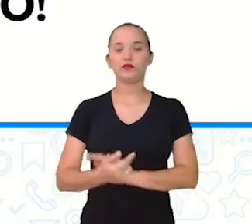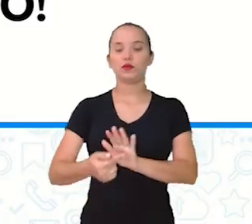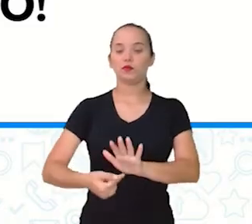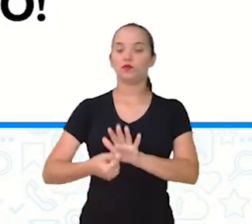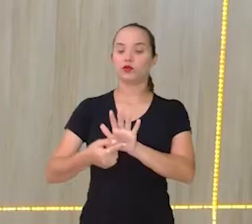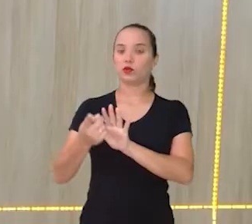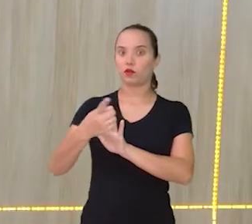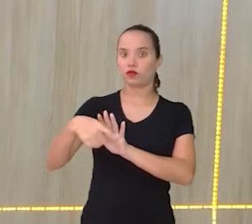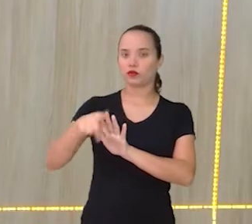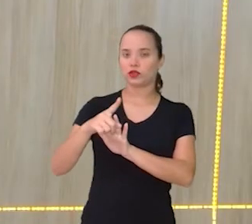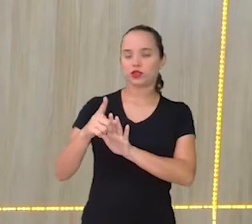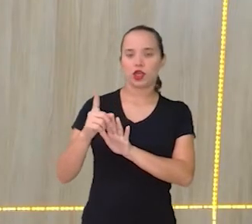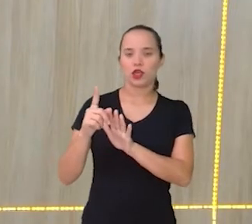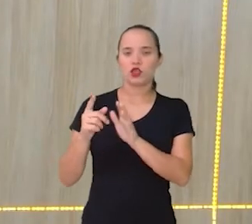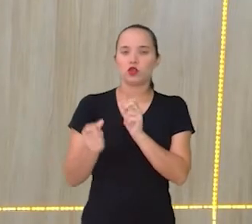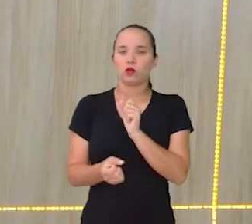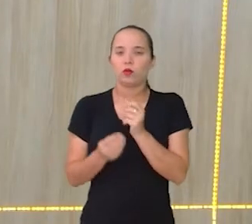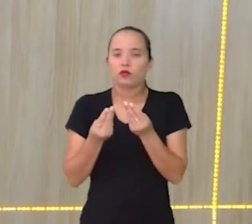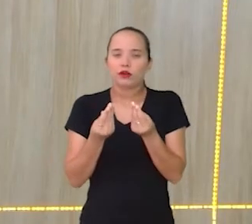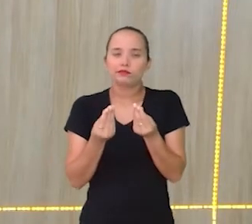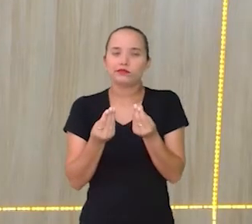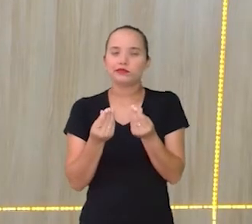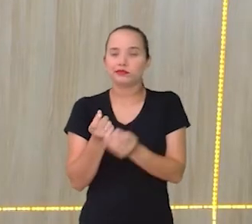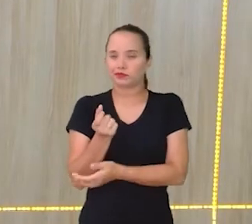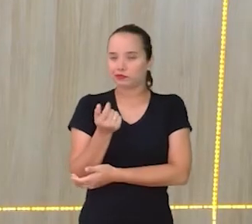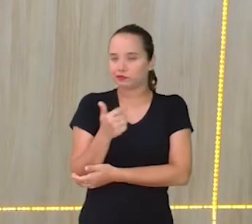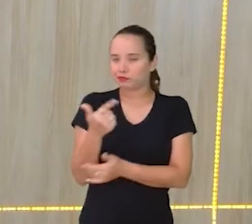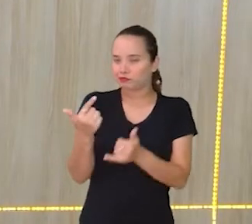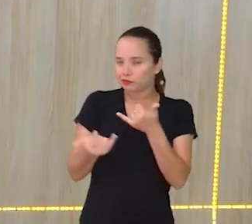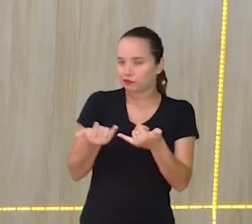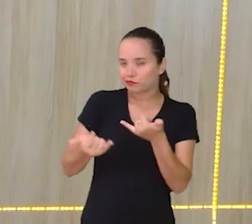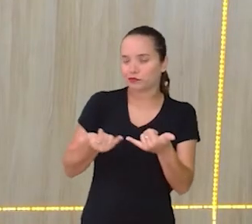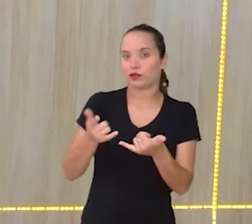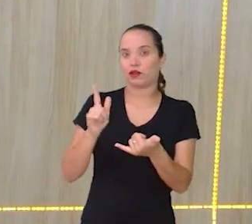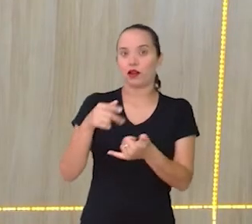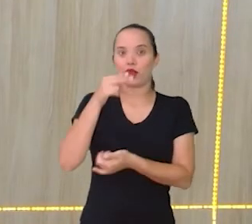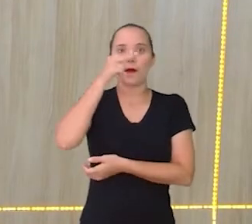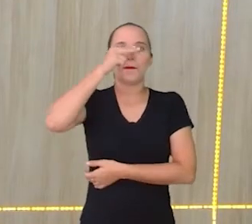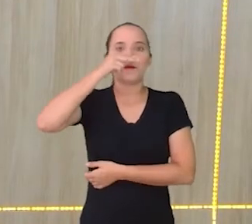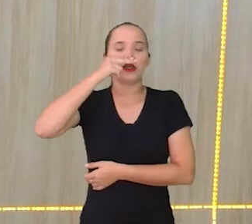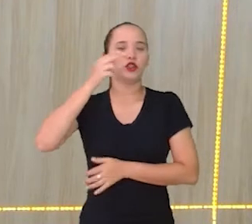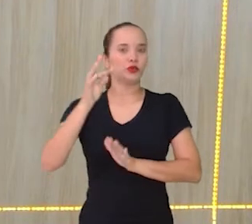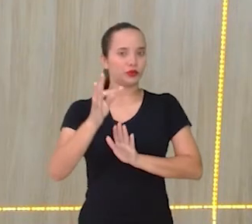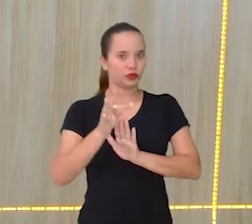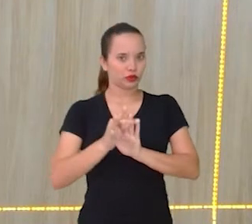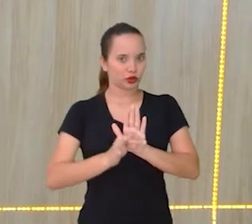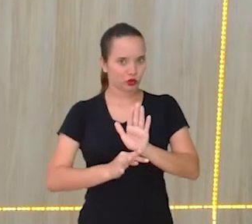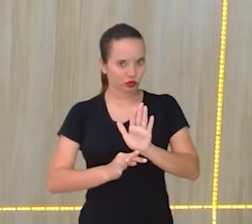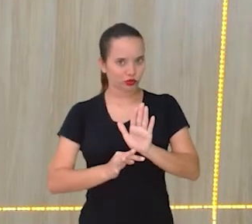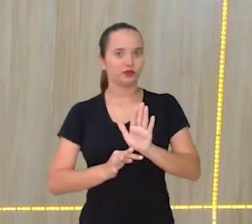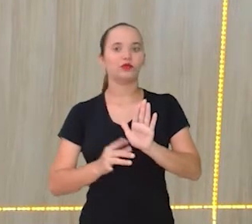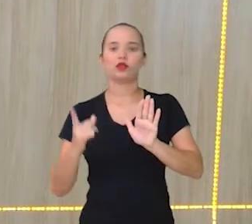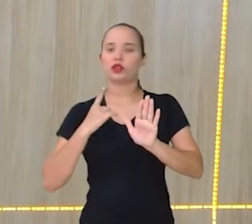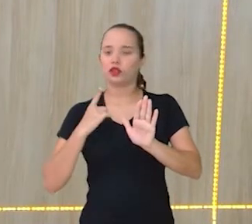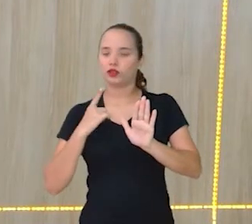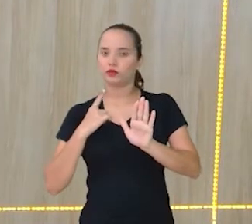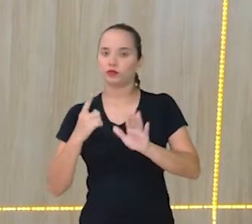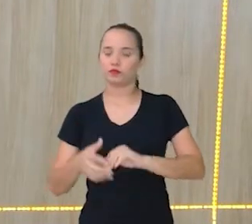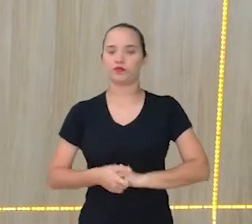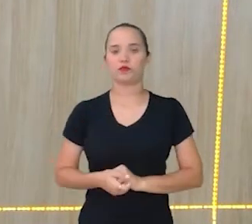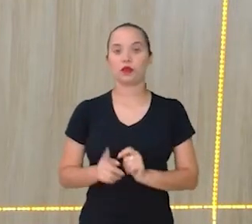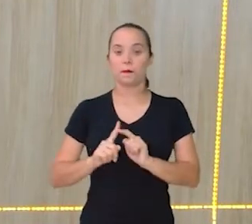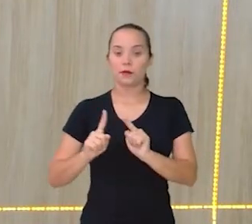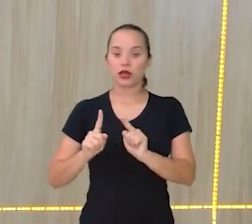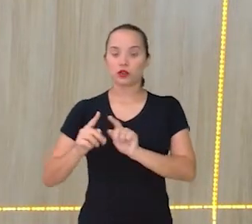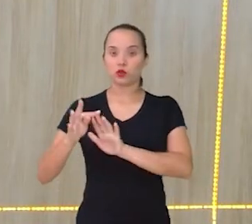trouxe aqui uma casquinha de banana para vocês. Eu trouxe o mesmo texto, tá? Só que